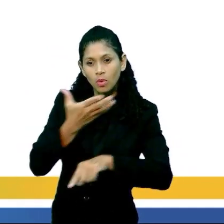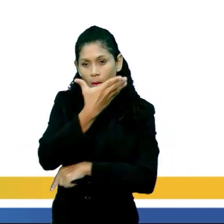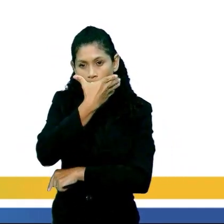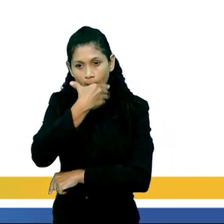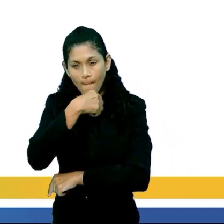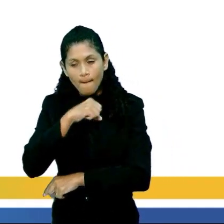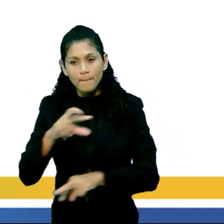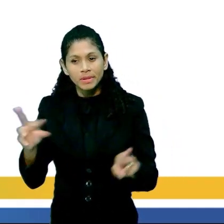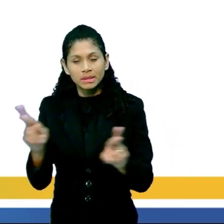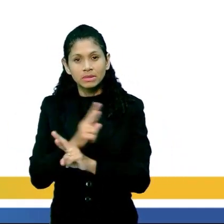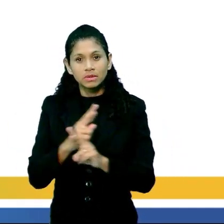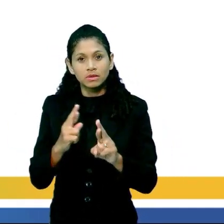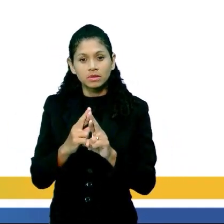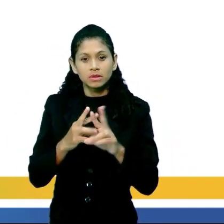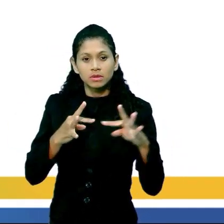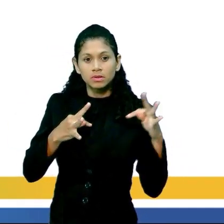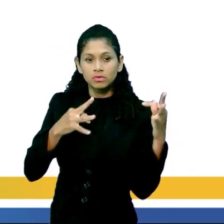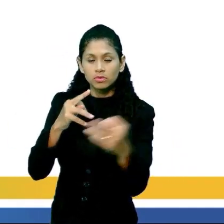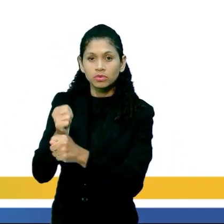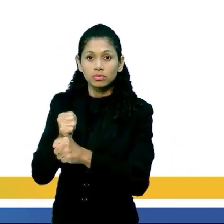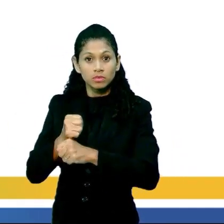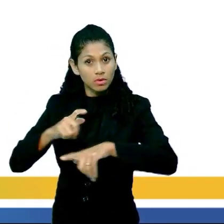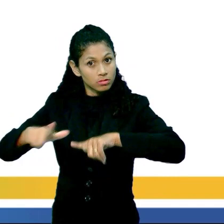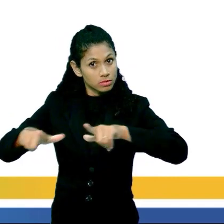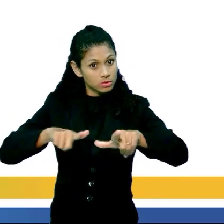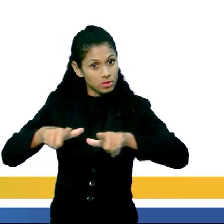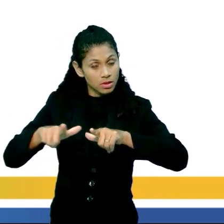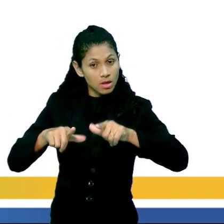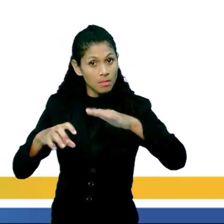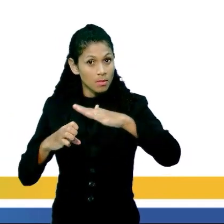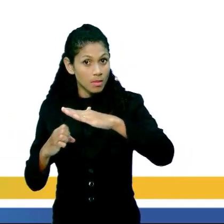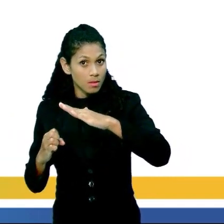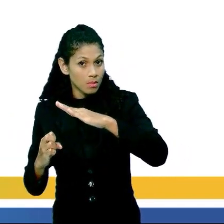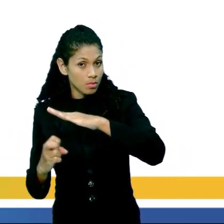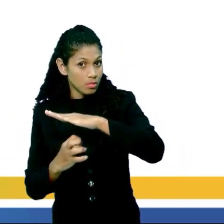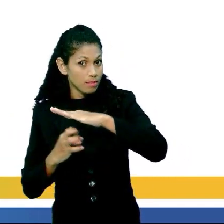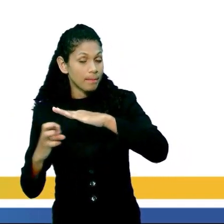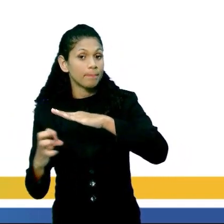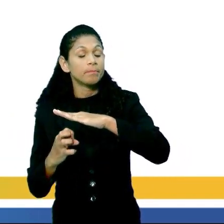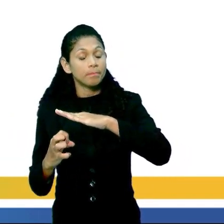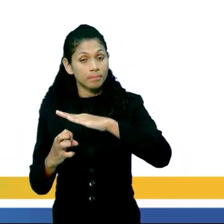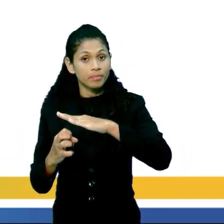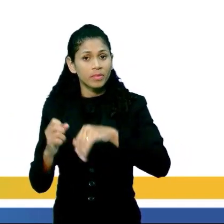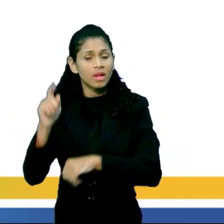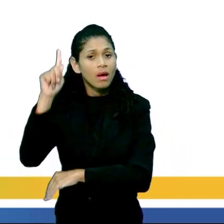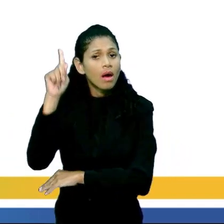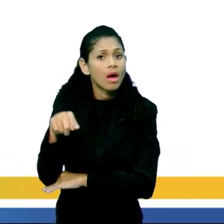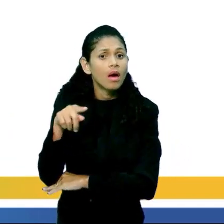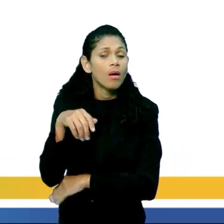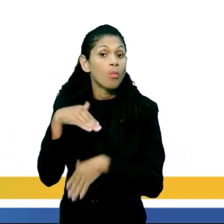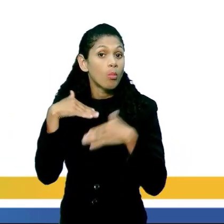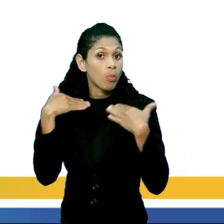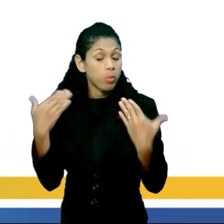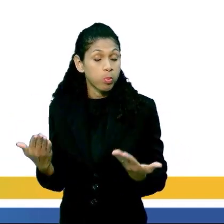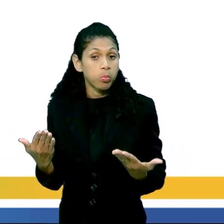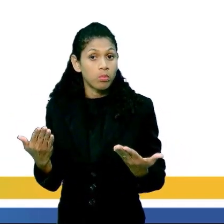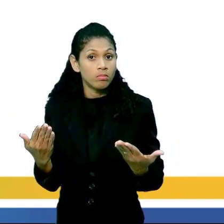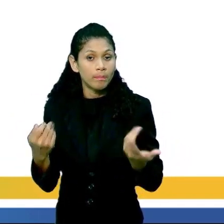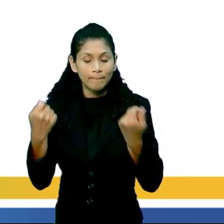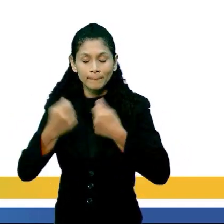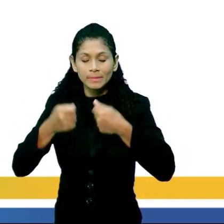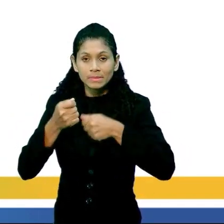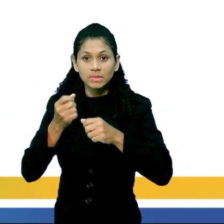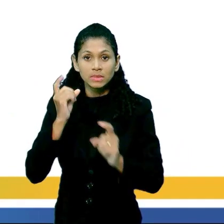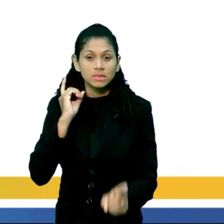é. Então, olha aí. Nós vamos trabalhar simplesmente encontrando uma fração.